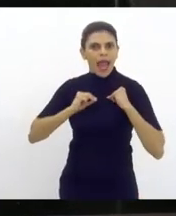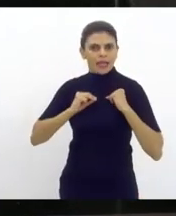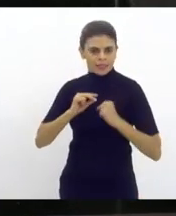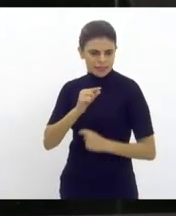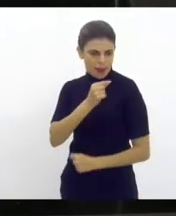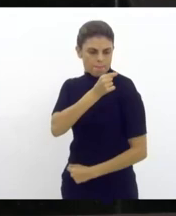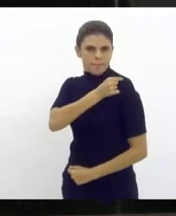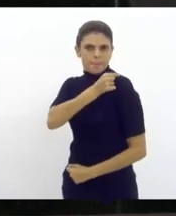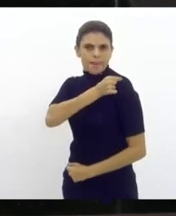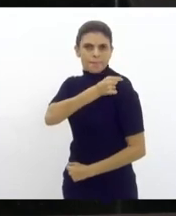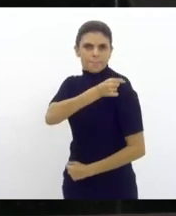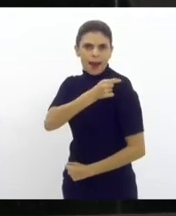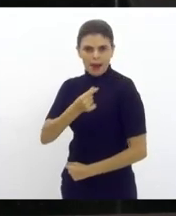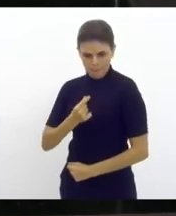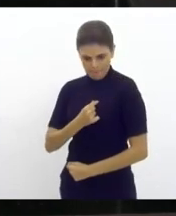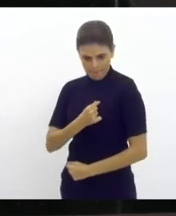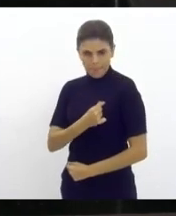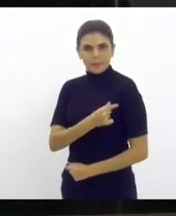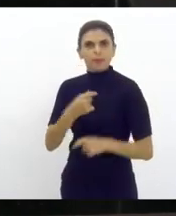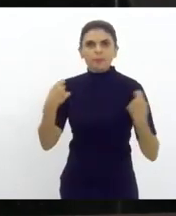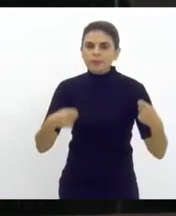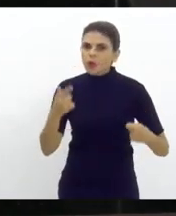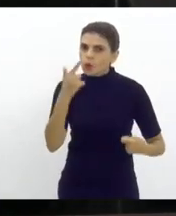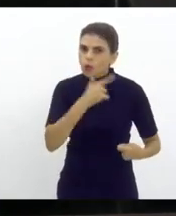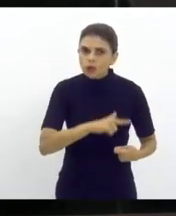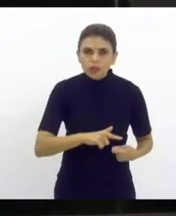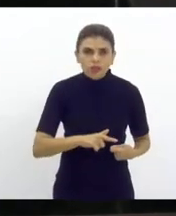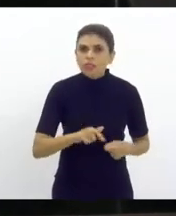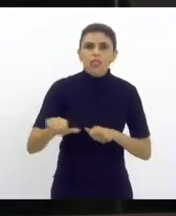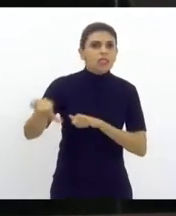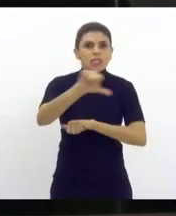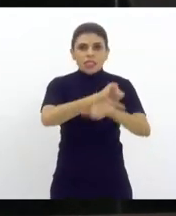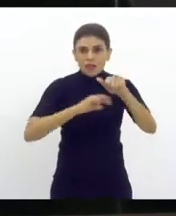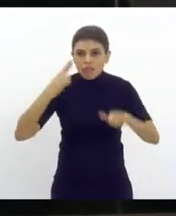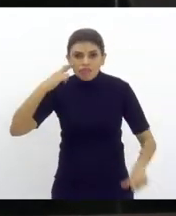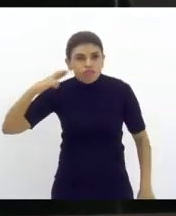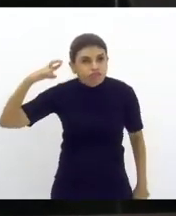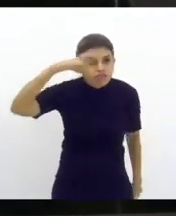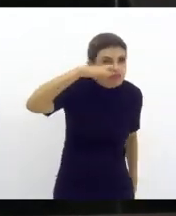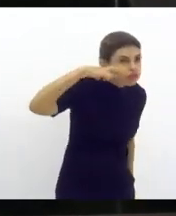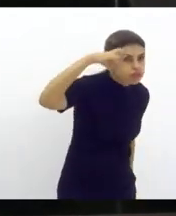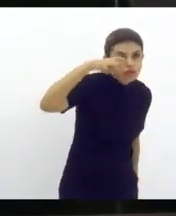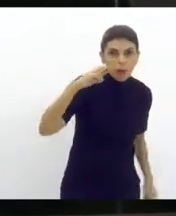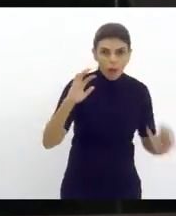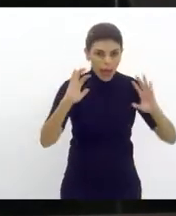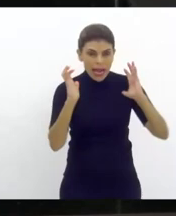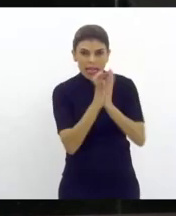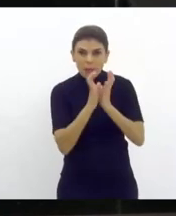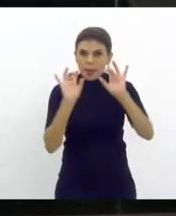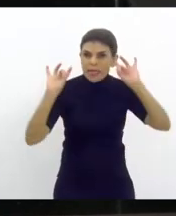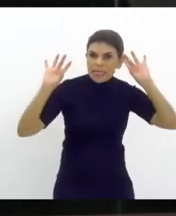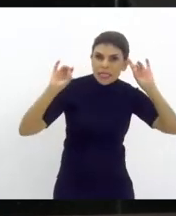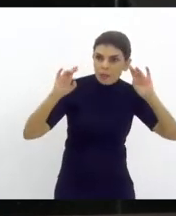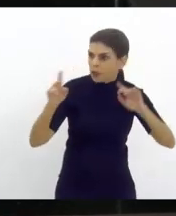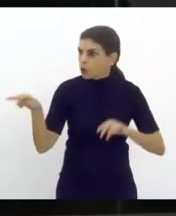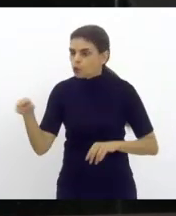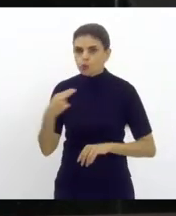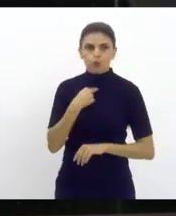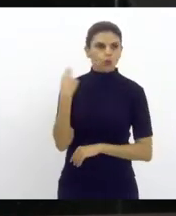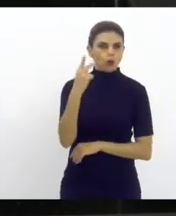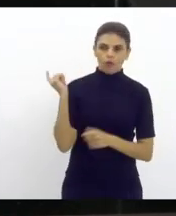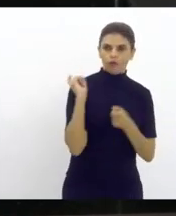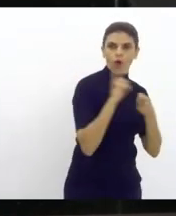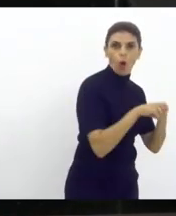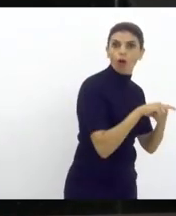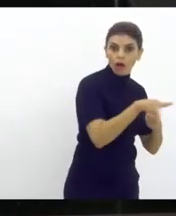policiais fizeram coisas que se botassem a SWAT se bobear irmão eles vão falar impossível não tem como vamos voltar e na